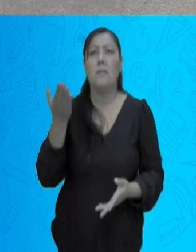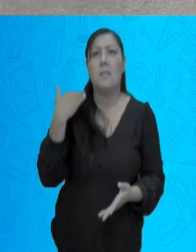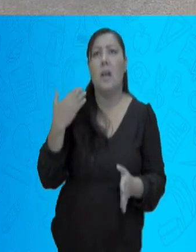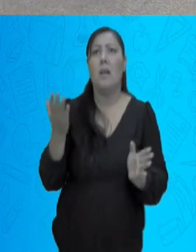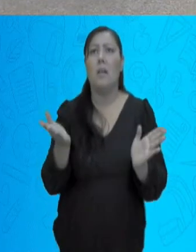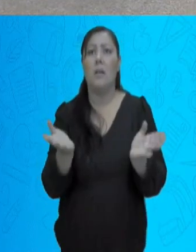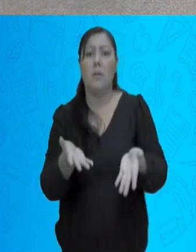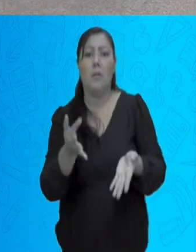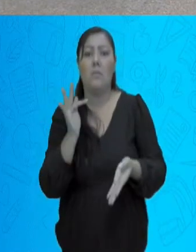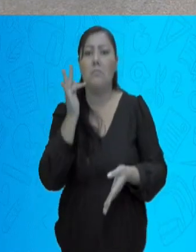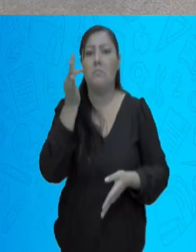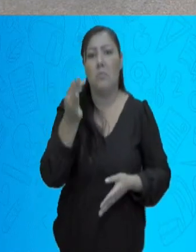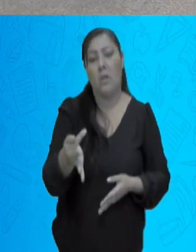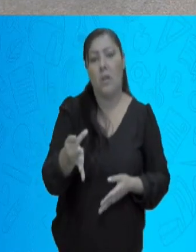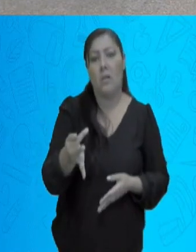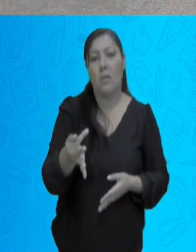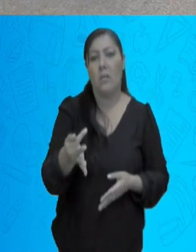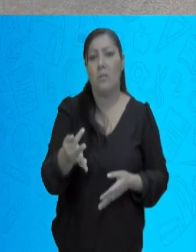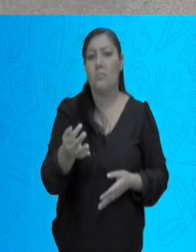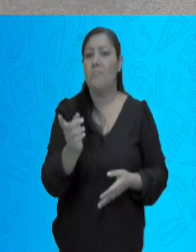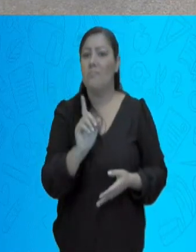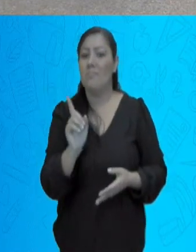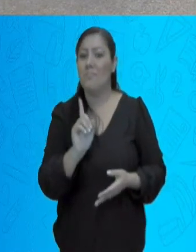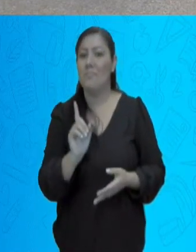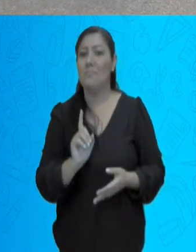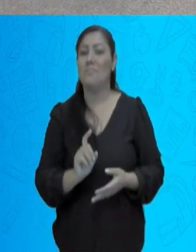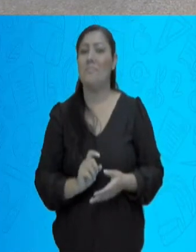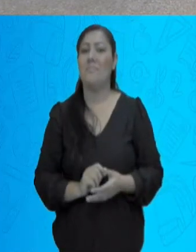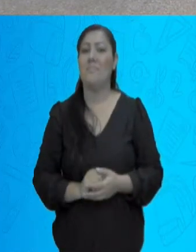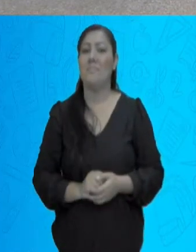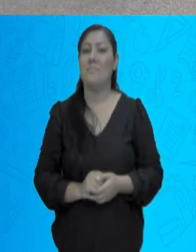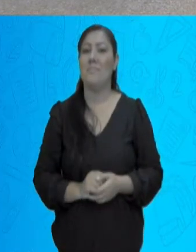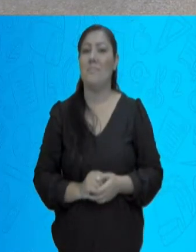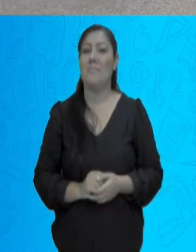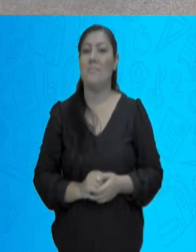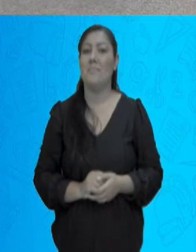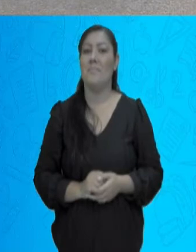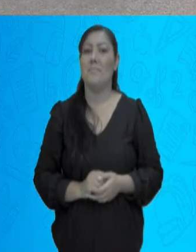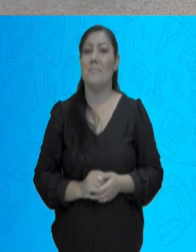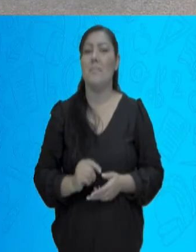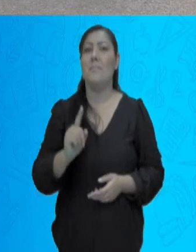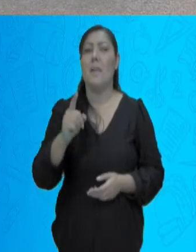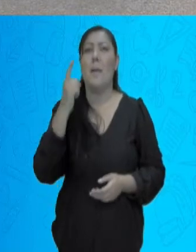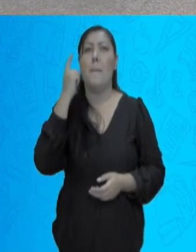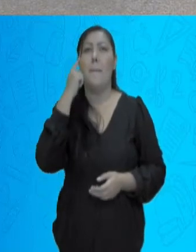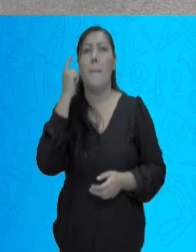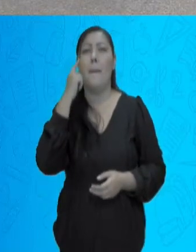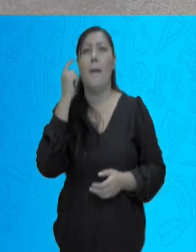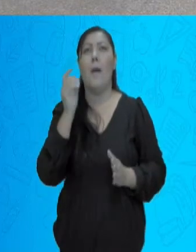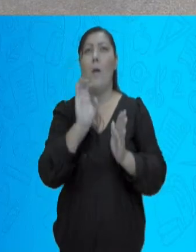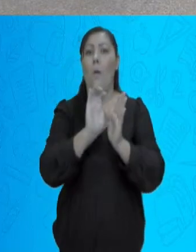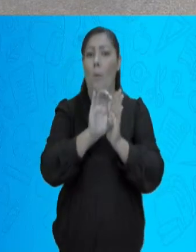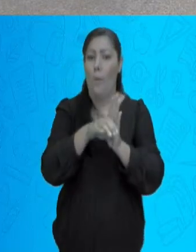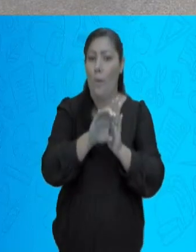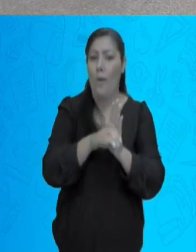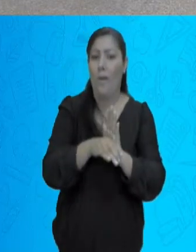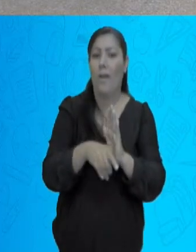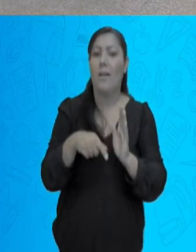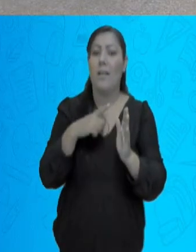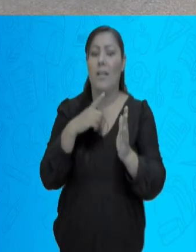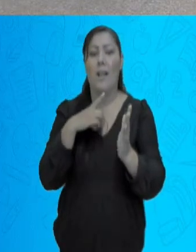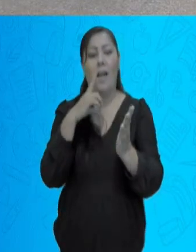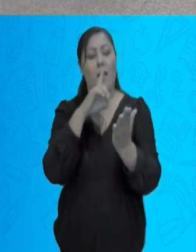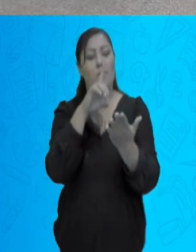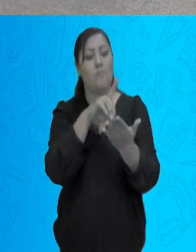se é futuro, ele não está situado. Mas se você precisa entender o que é o conceito de querer, você vai encontrar no dicionário dessa